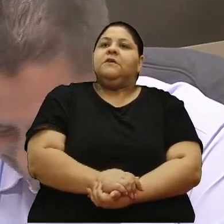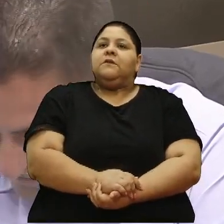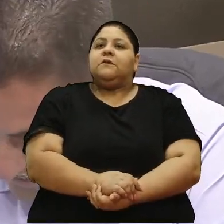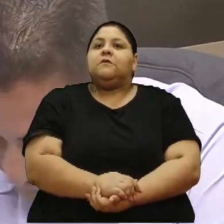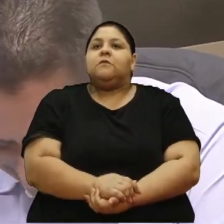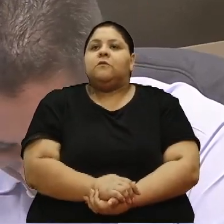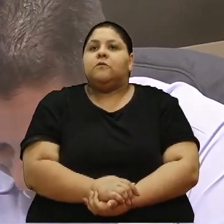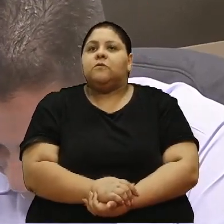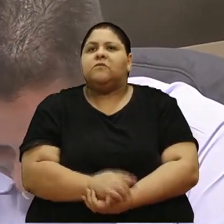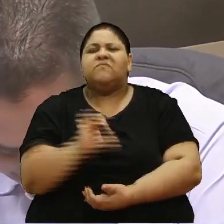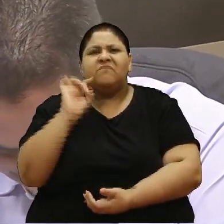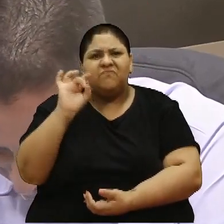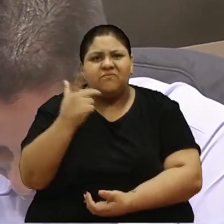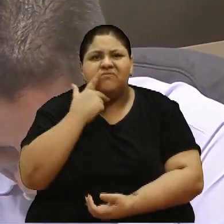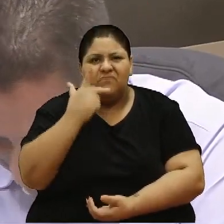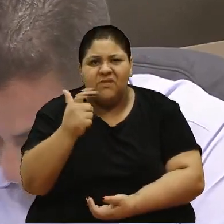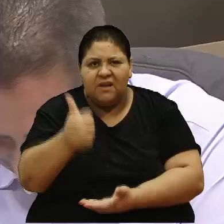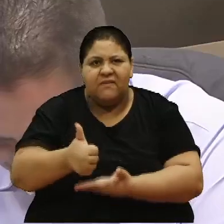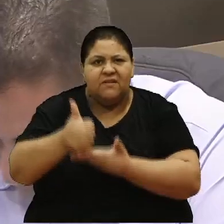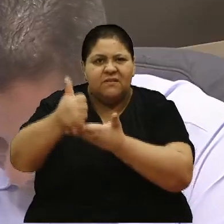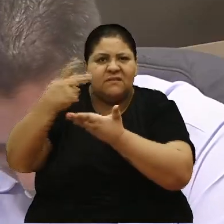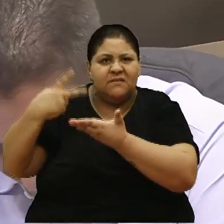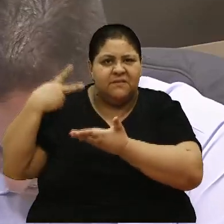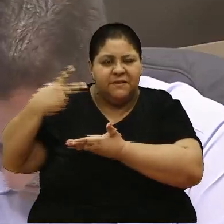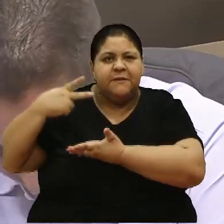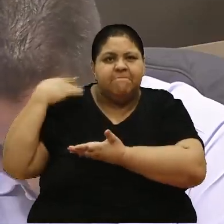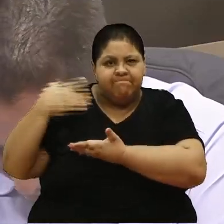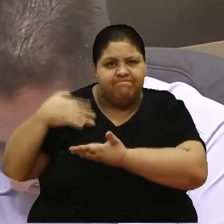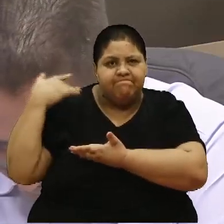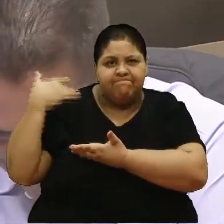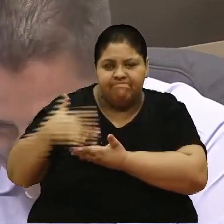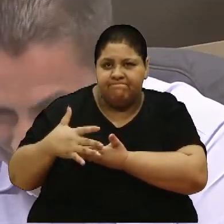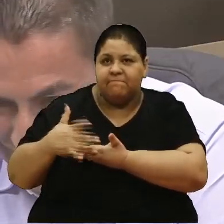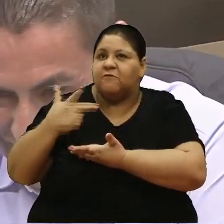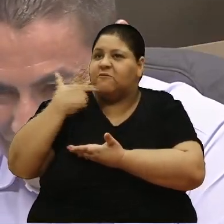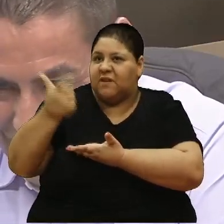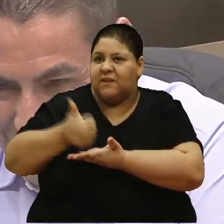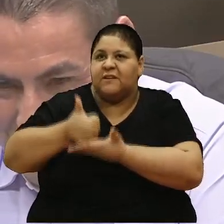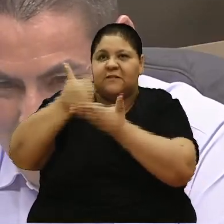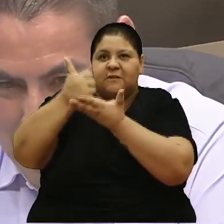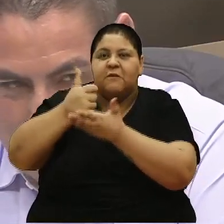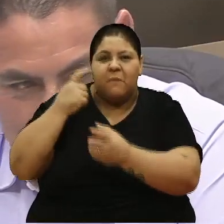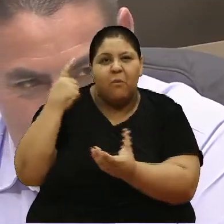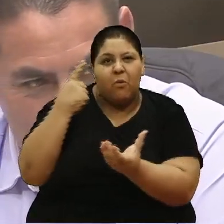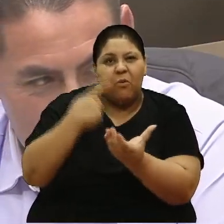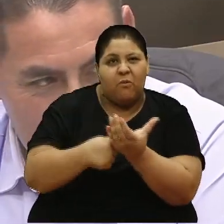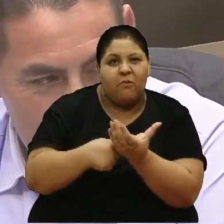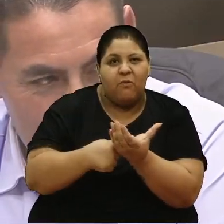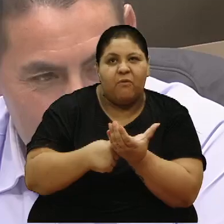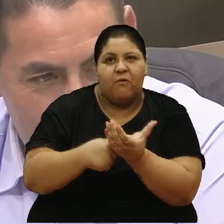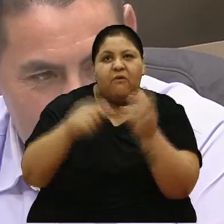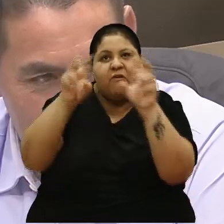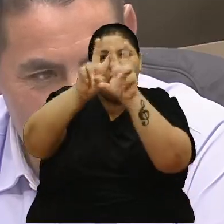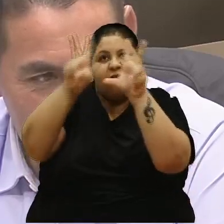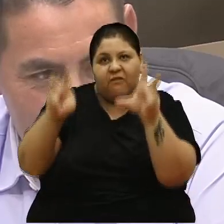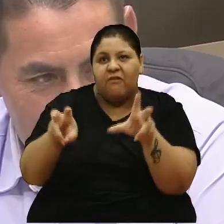Vamos lá. Só dizer que eu apoio a vereadora Andressa e reiterar meu apoio e o compromisso a esse tema